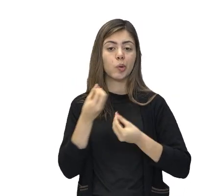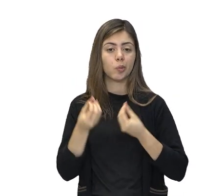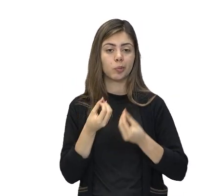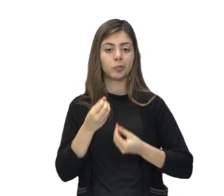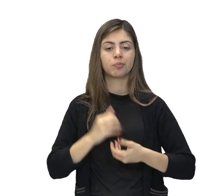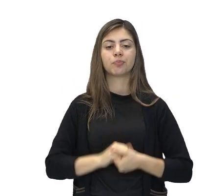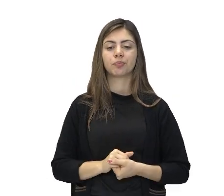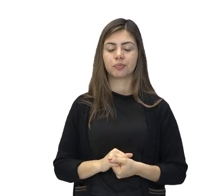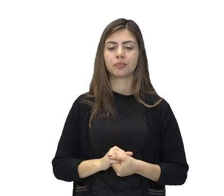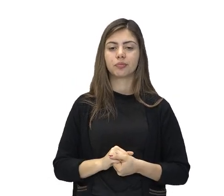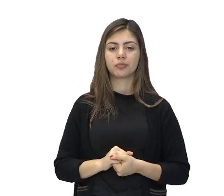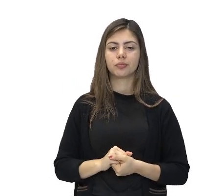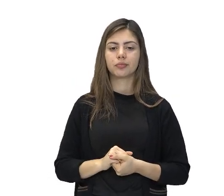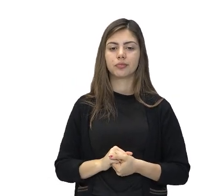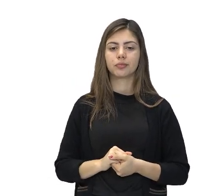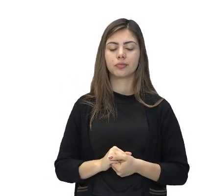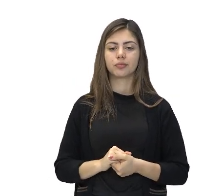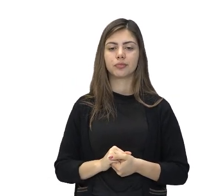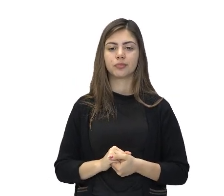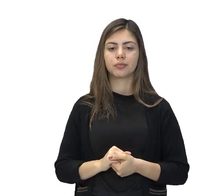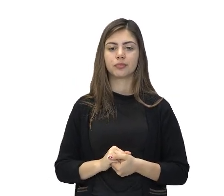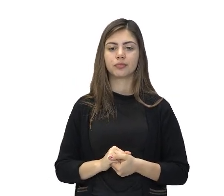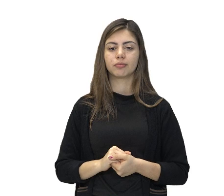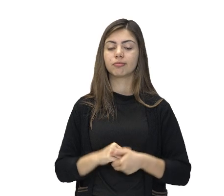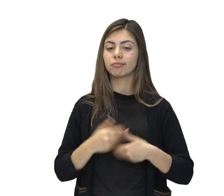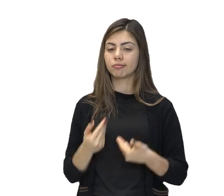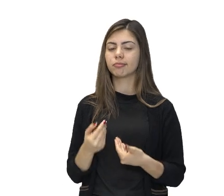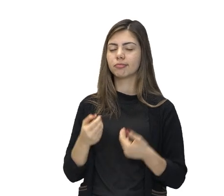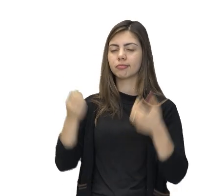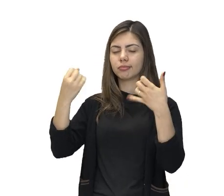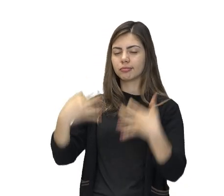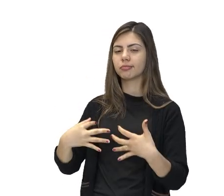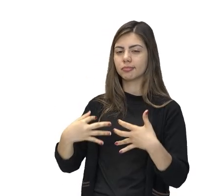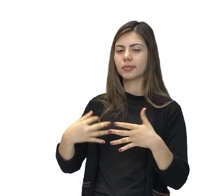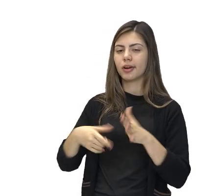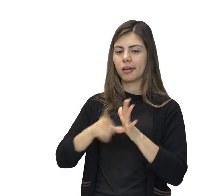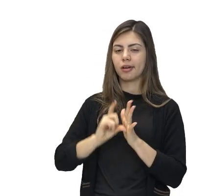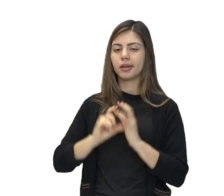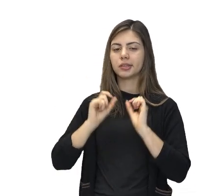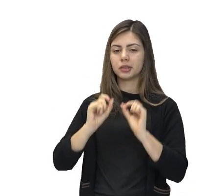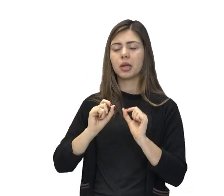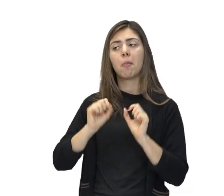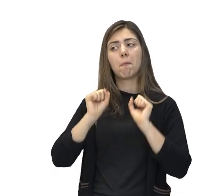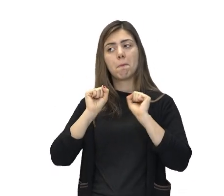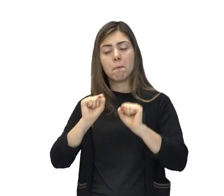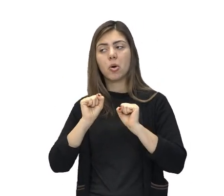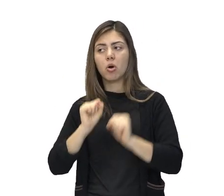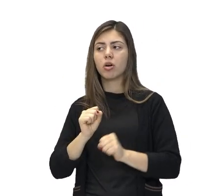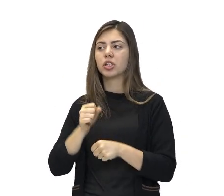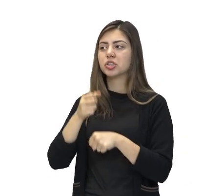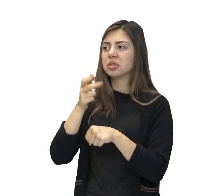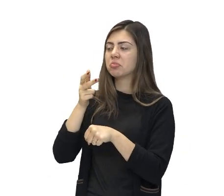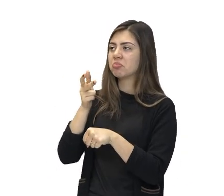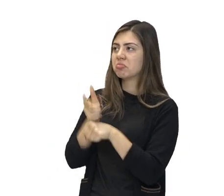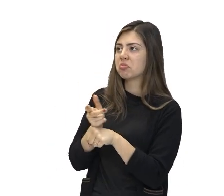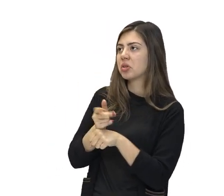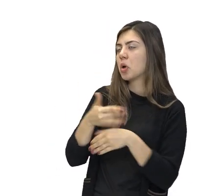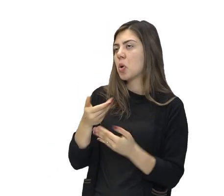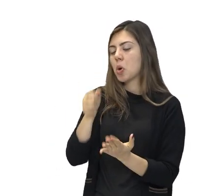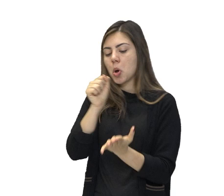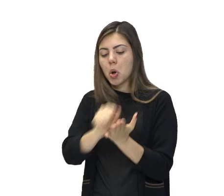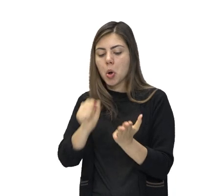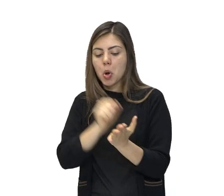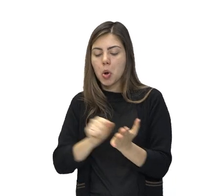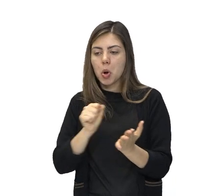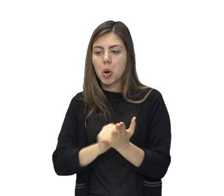o resultado dela, como eu disse anteriormente, pode ser sim registrado em textos escritos ou